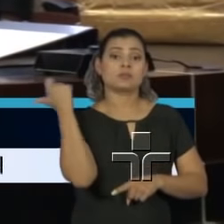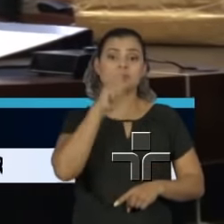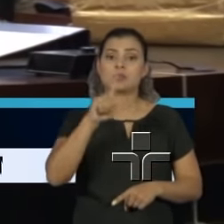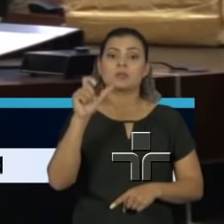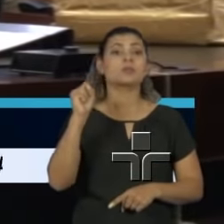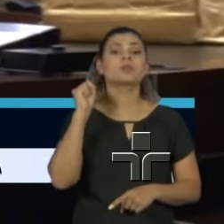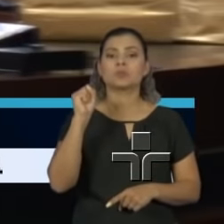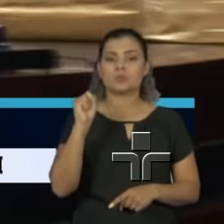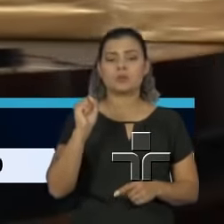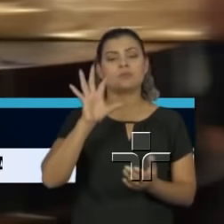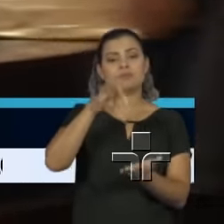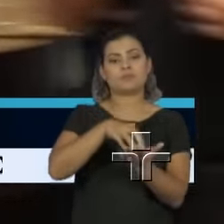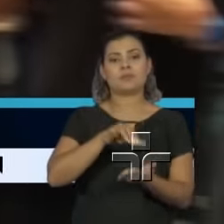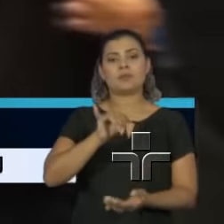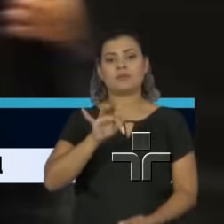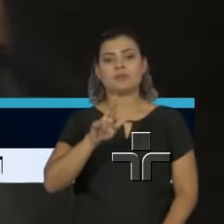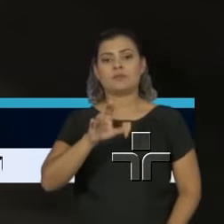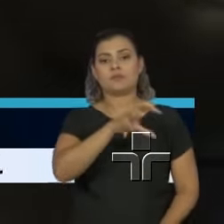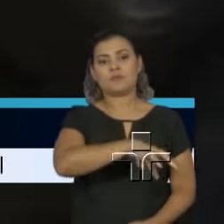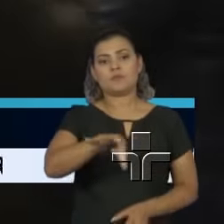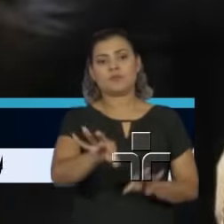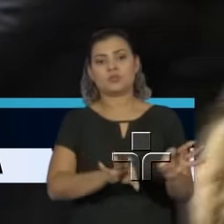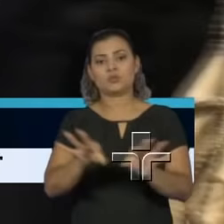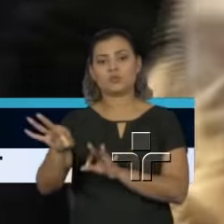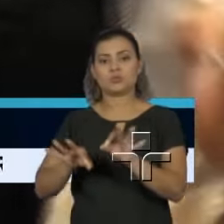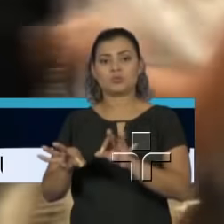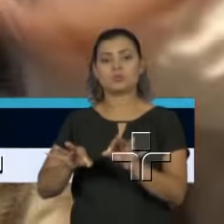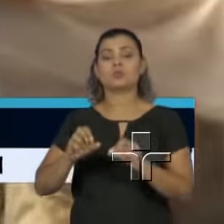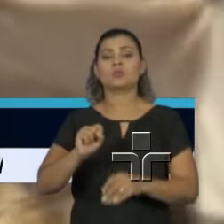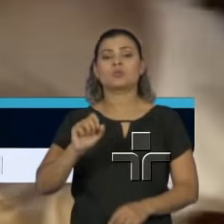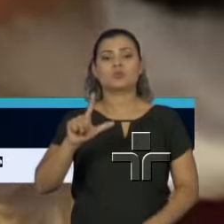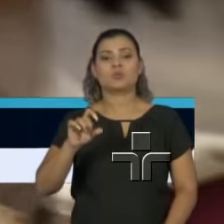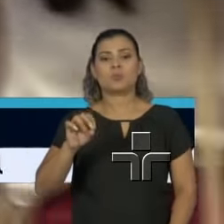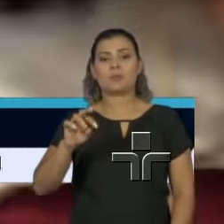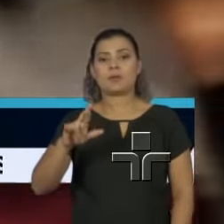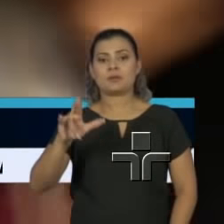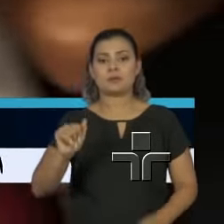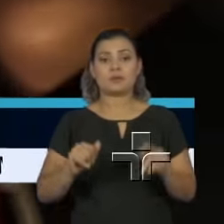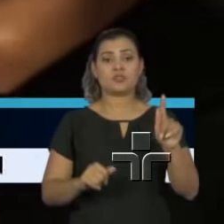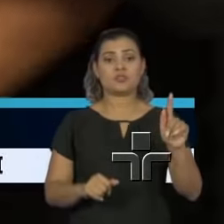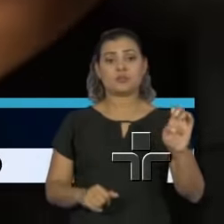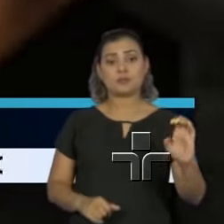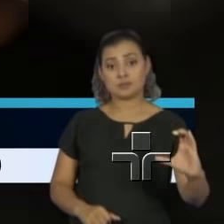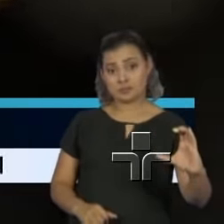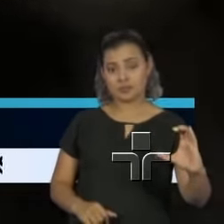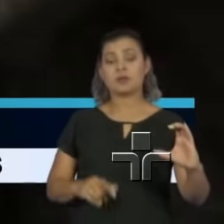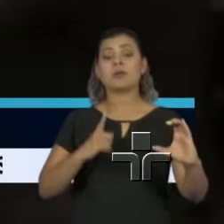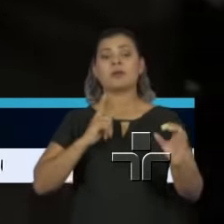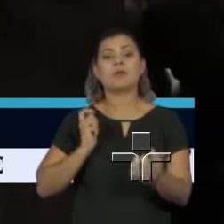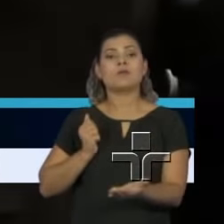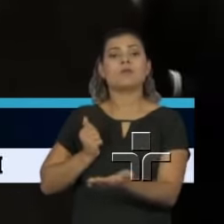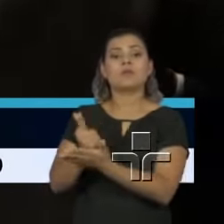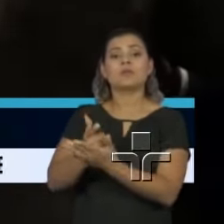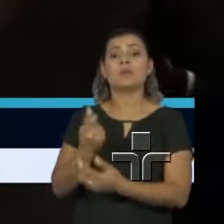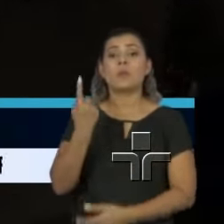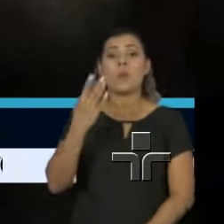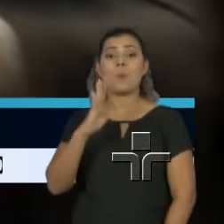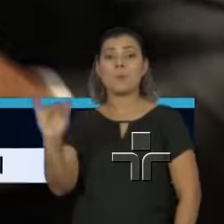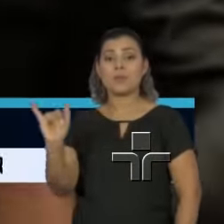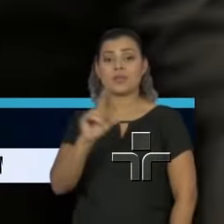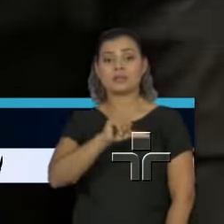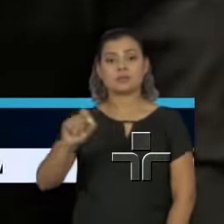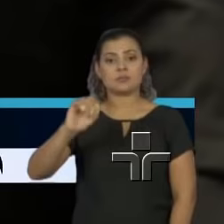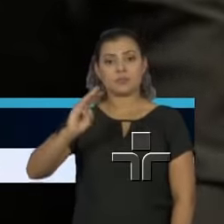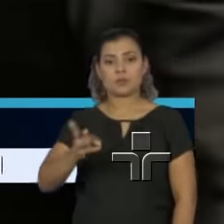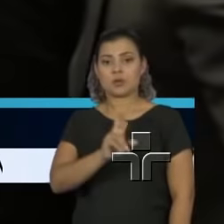consórcio Infraestrutura Brasil, formado pelo Fundo Pátria e GIC, que ofereceu R$ 1 bilhão e 100 milhões